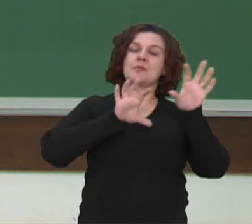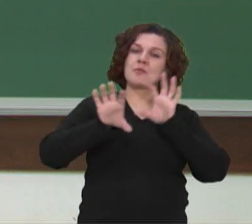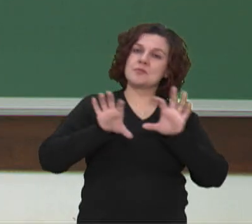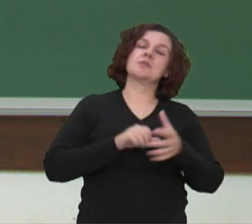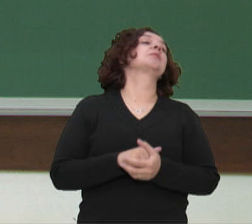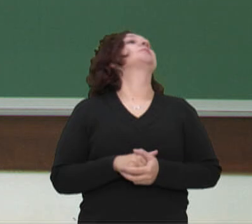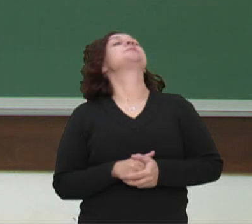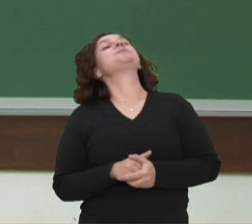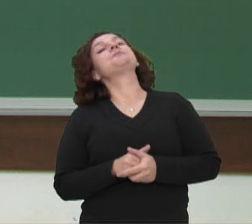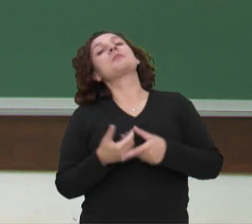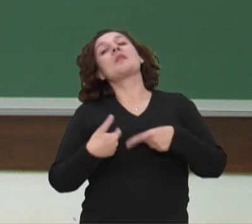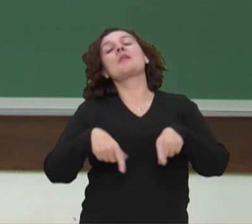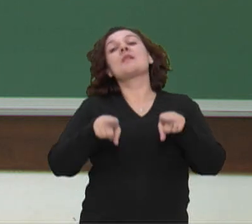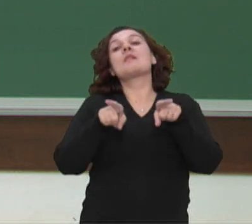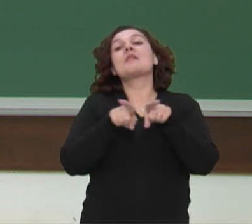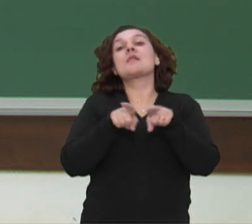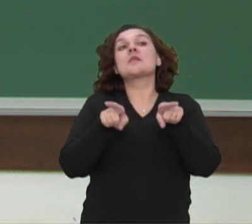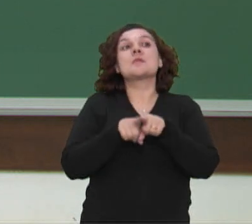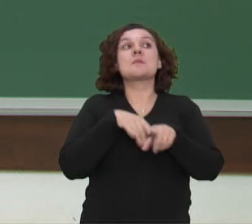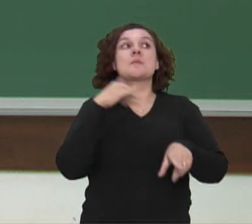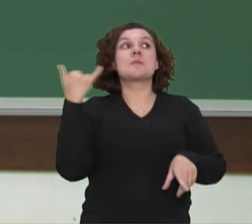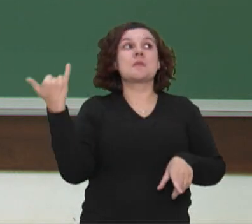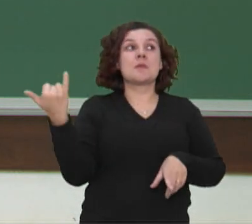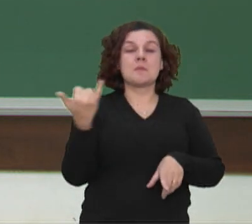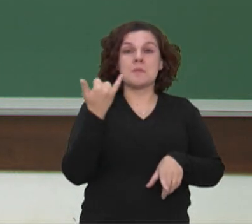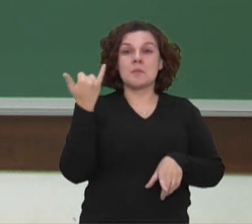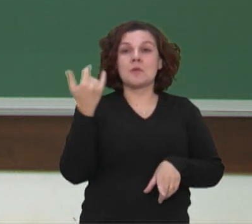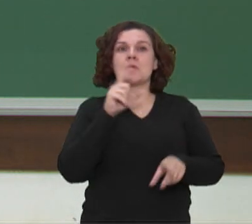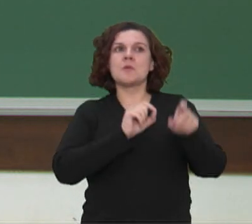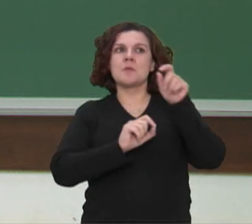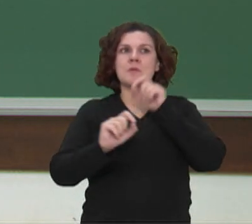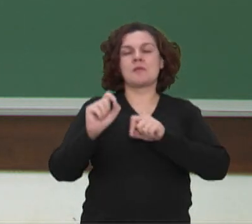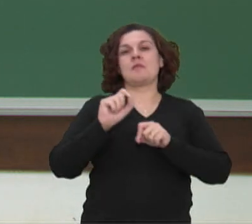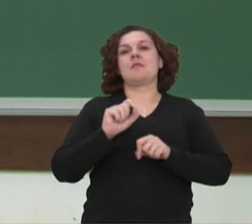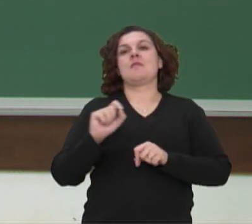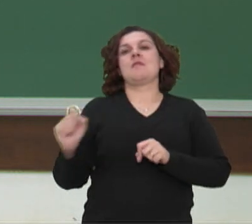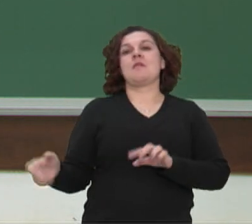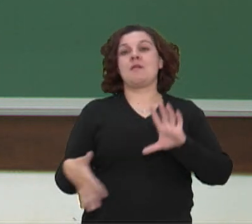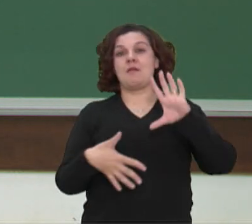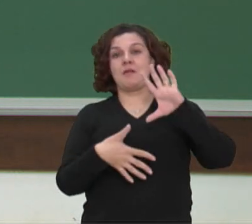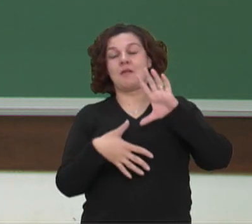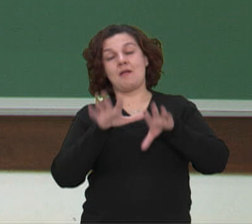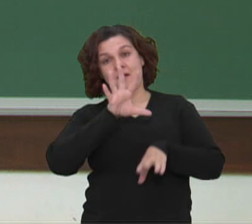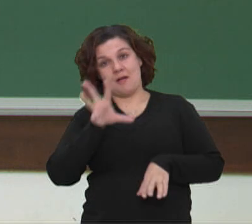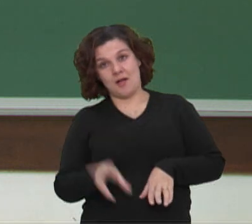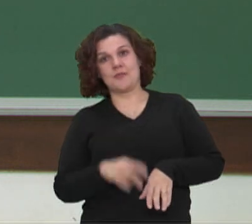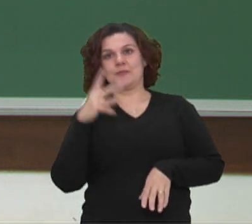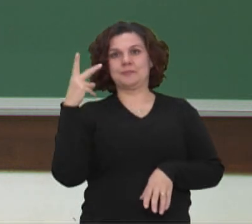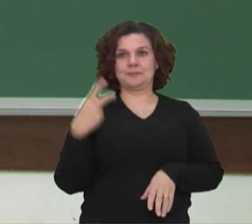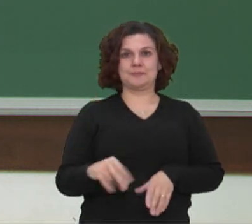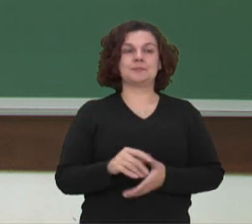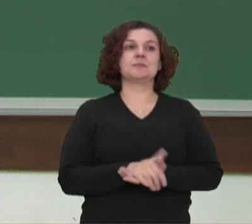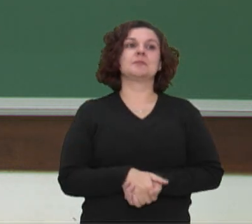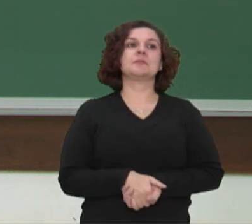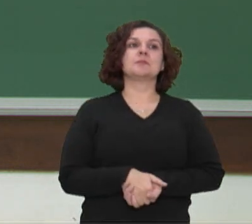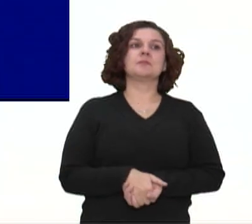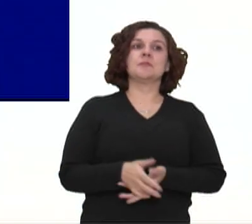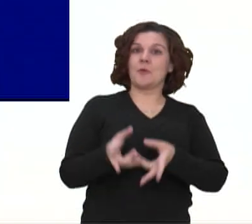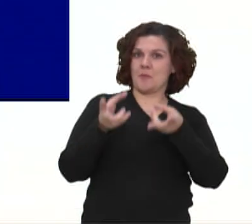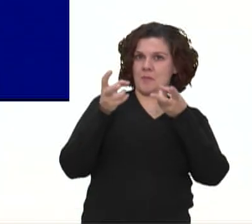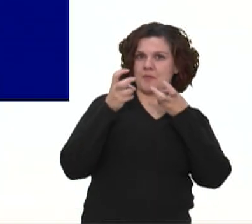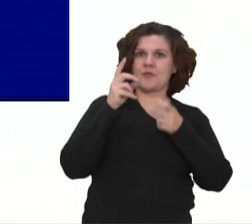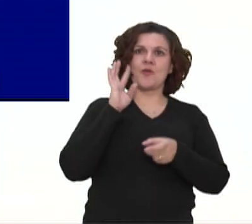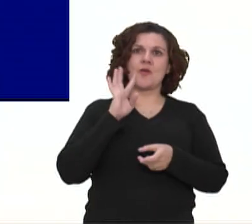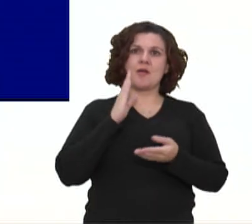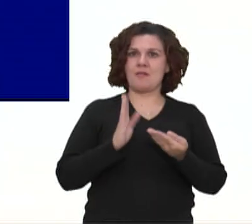algumas questões também importantes do continente africano, e vamos que vamos. Bom, repare que legal